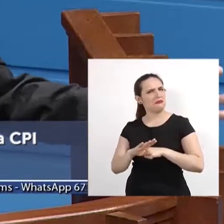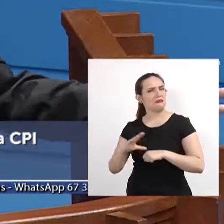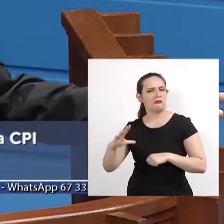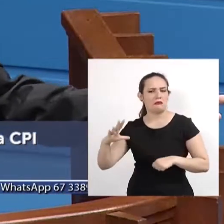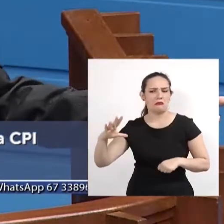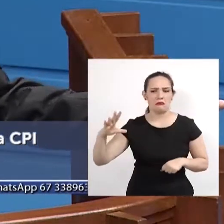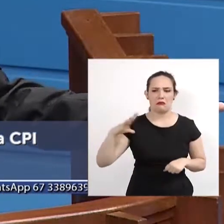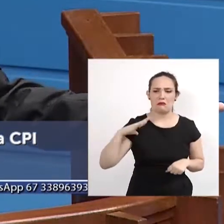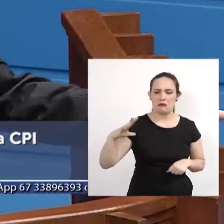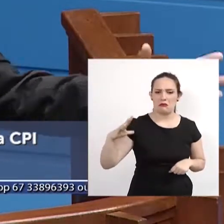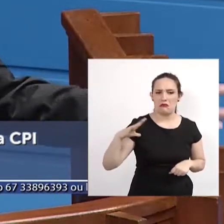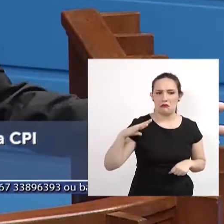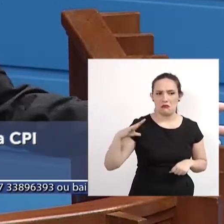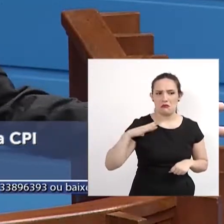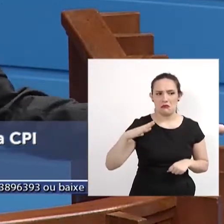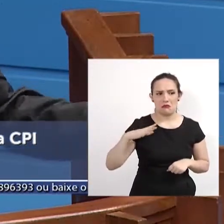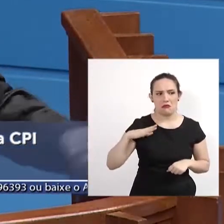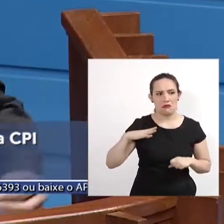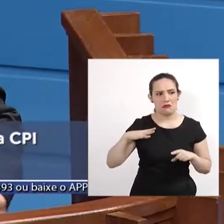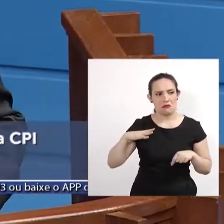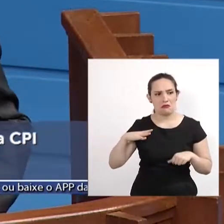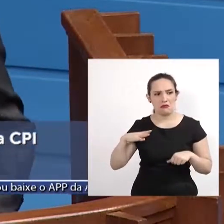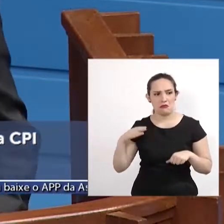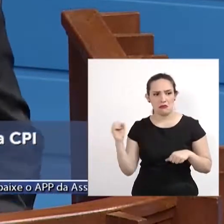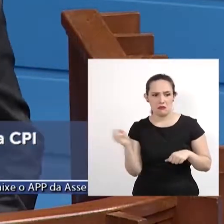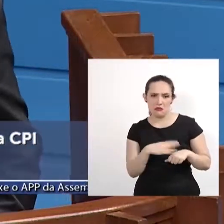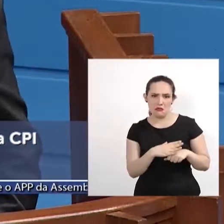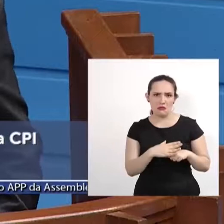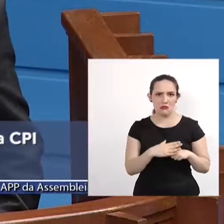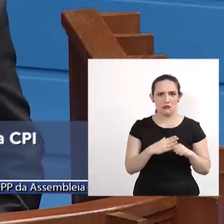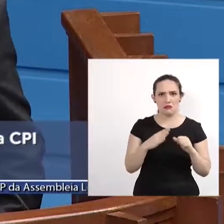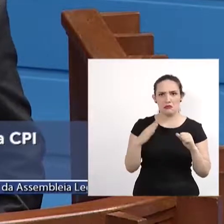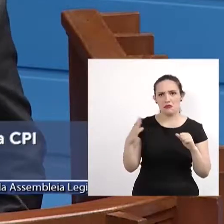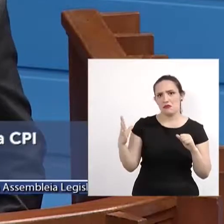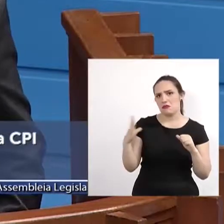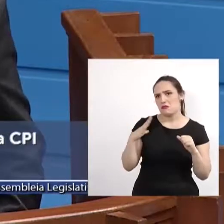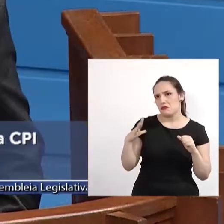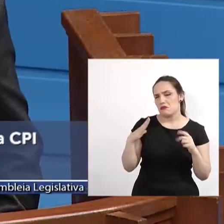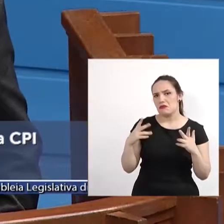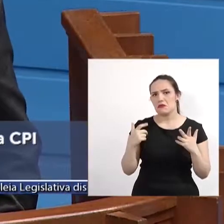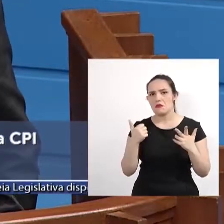mas bairros recentes, são bairros novos, com rede nova, com transformador novo.